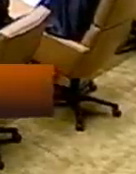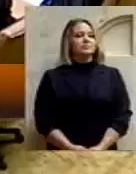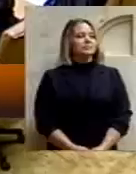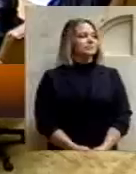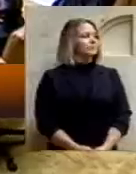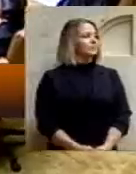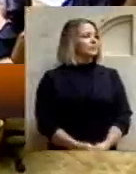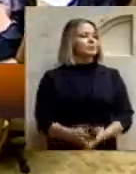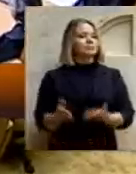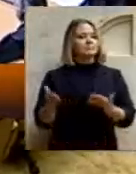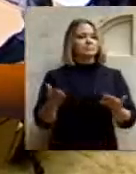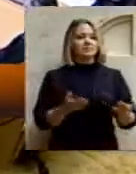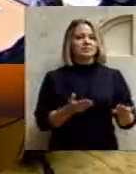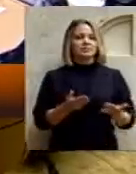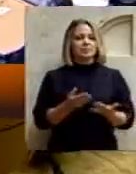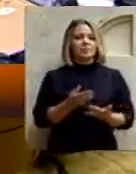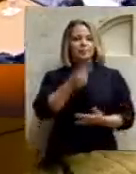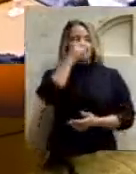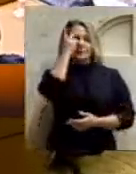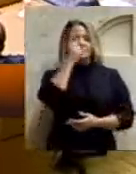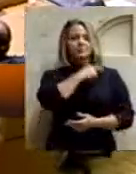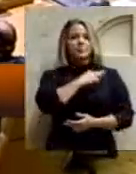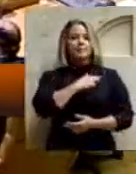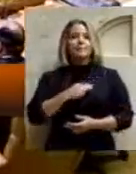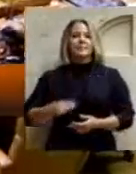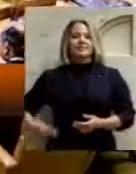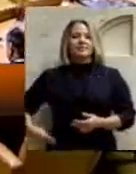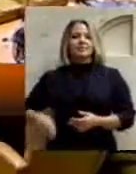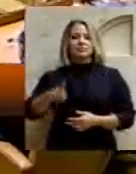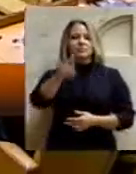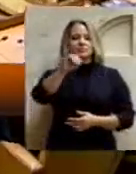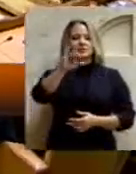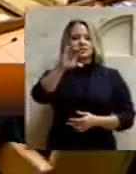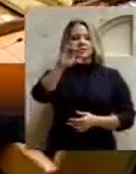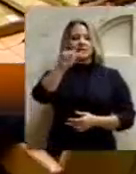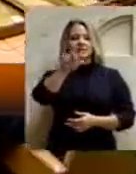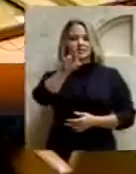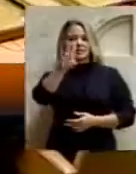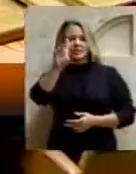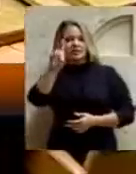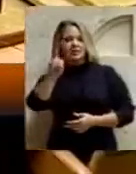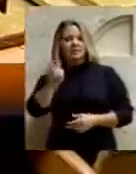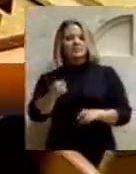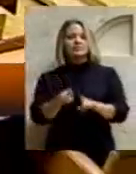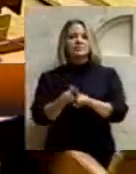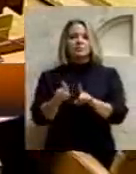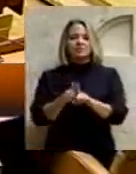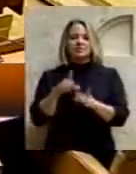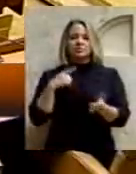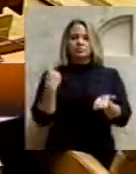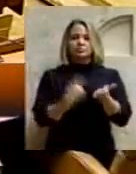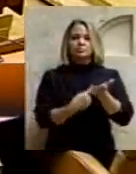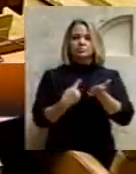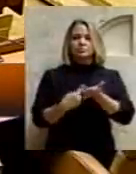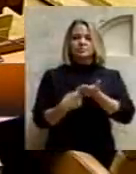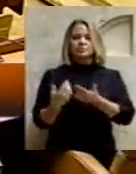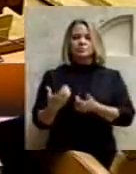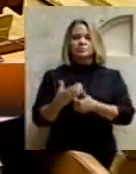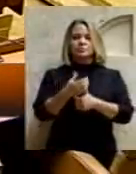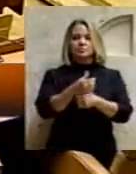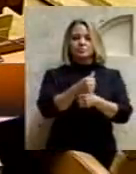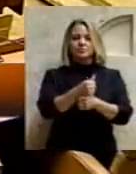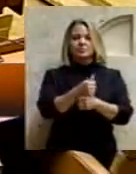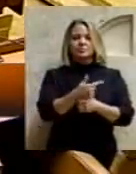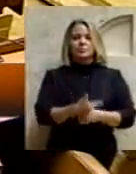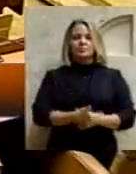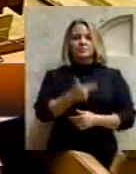Convido Sua Excelência, o senhor ministro Ricardo Lewandowski, a prestar o compromisso de posse para o cargo